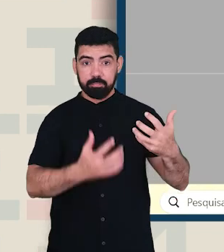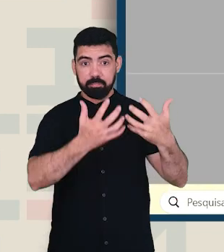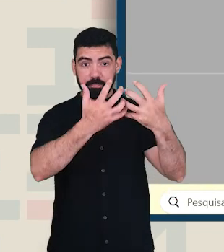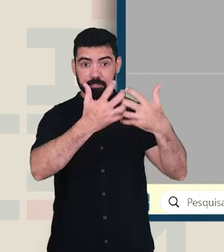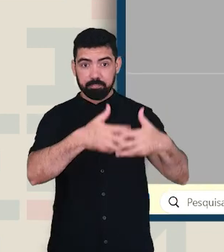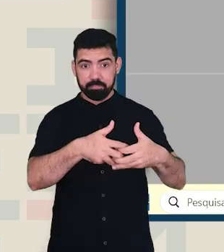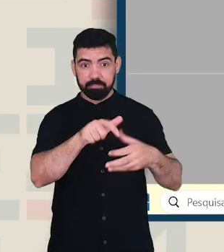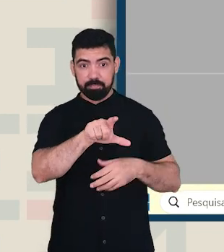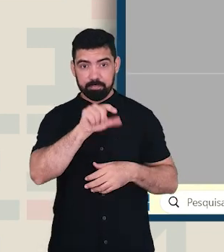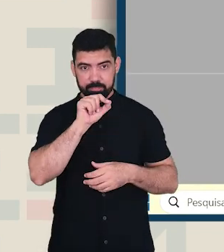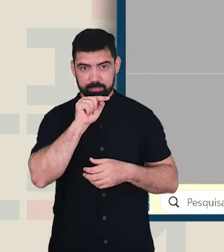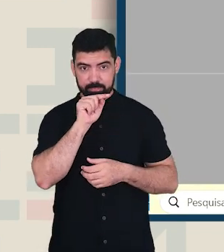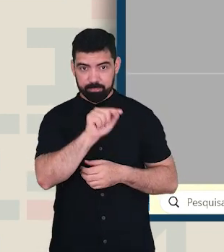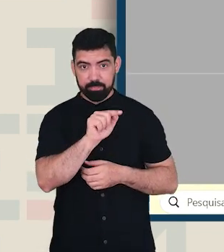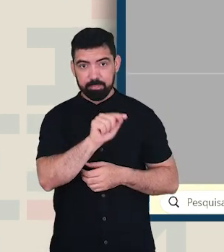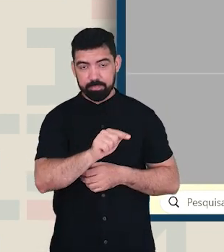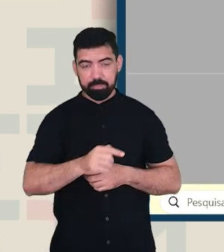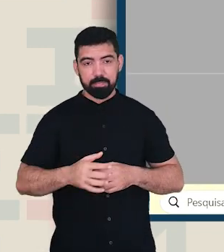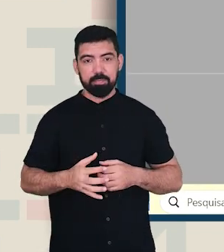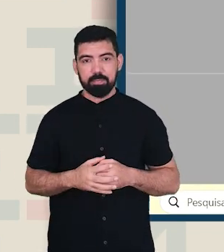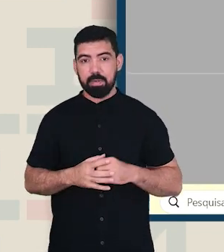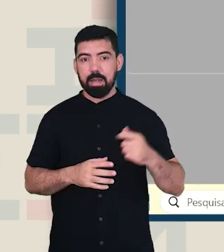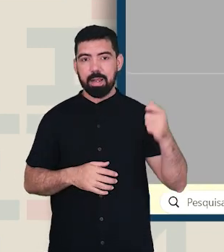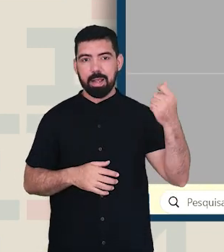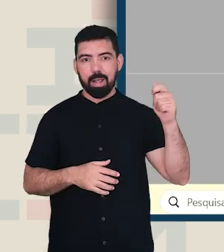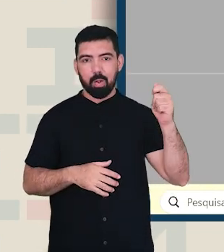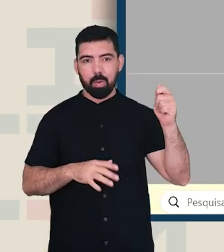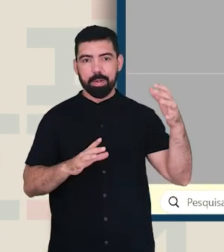mecanismo de seleção